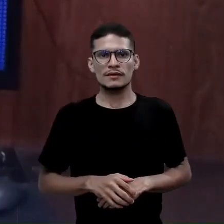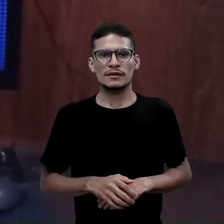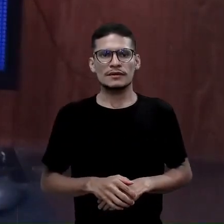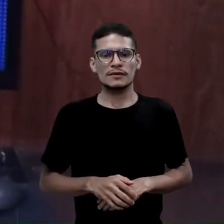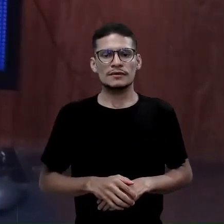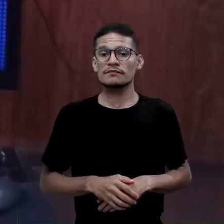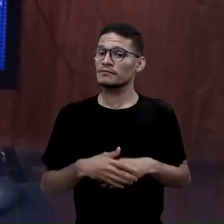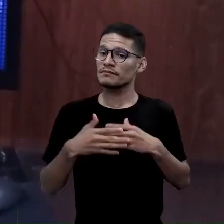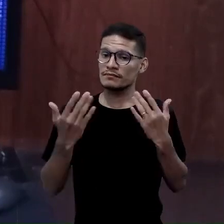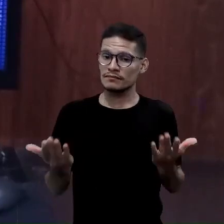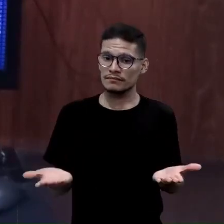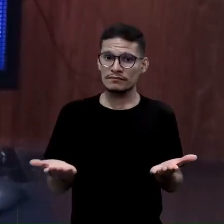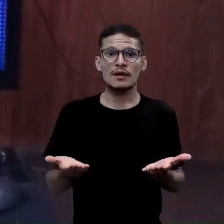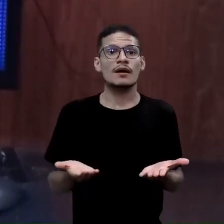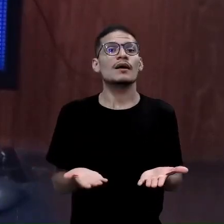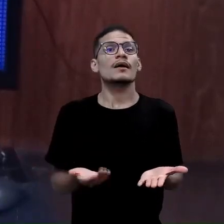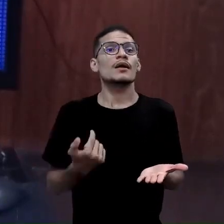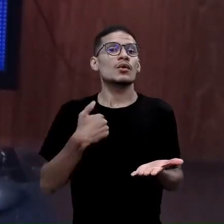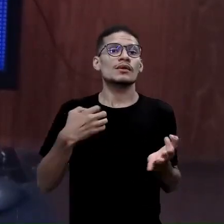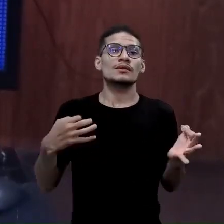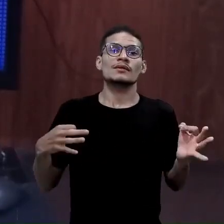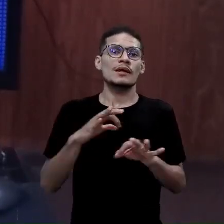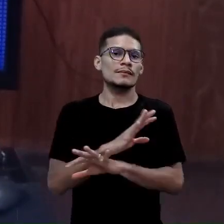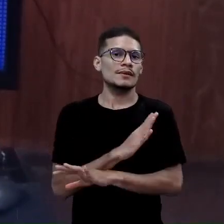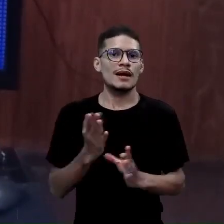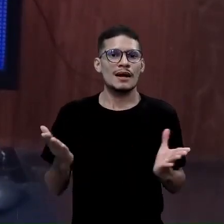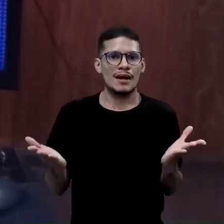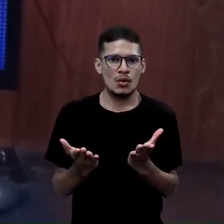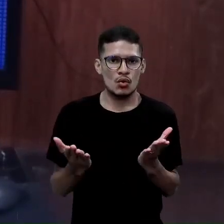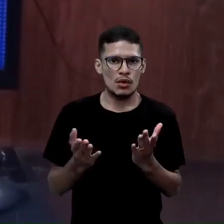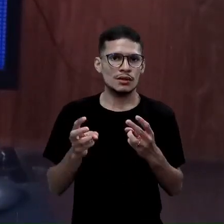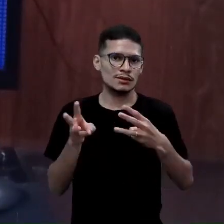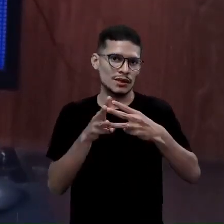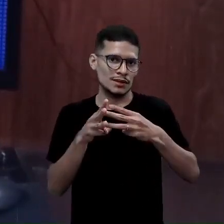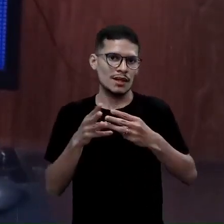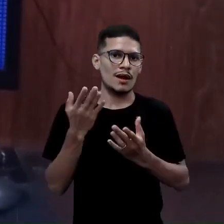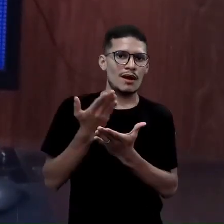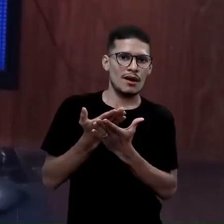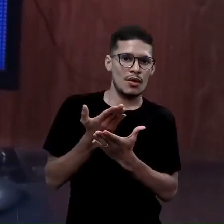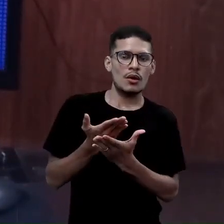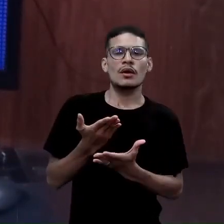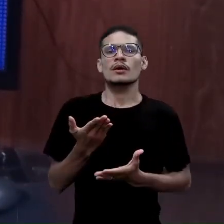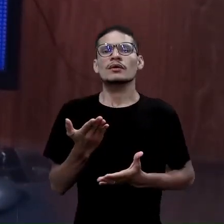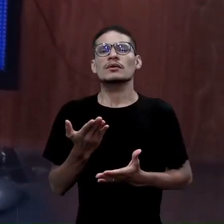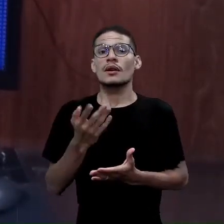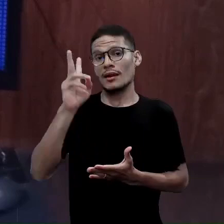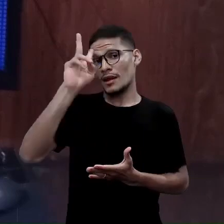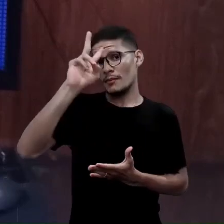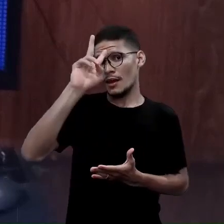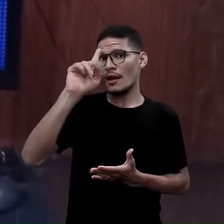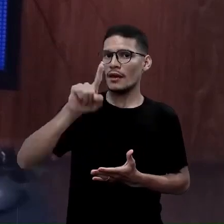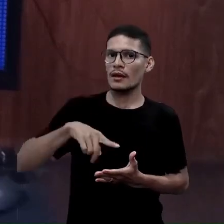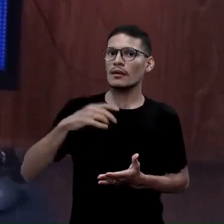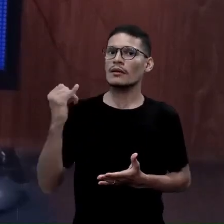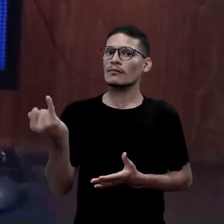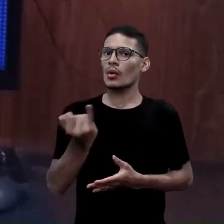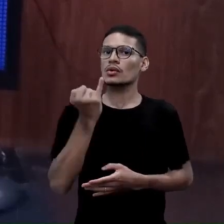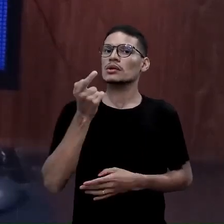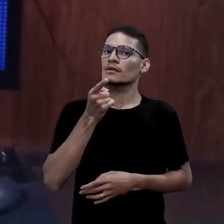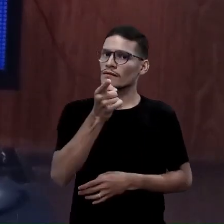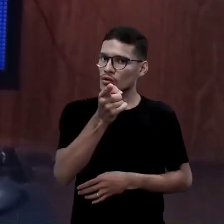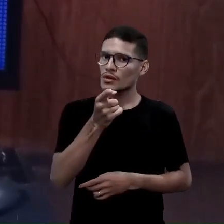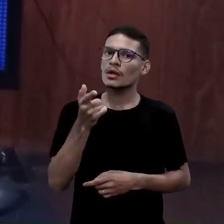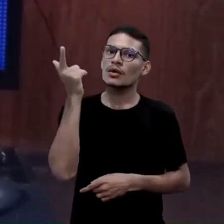E assim eu vou encerrando essa terceira videoaula. Lembre-se que é muito importante que você realize